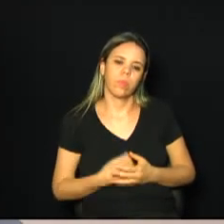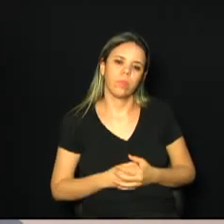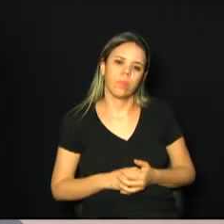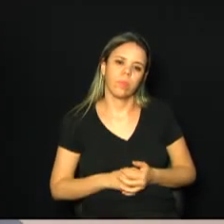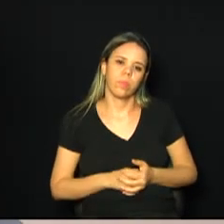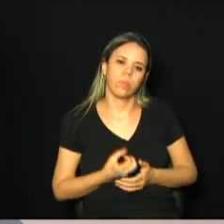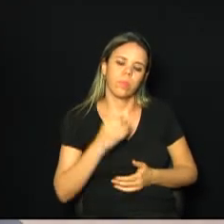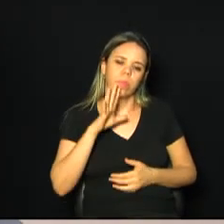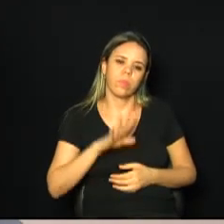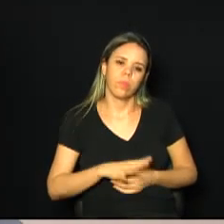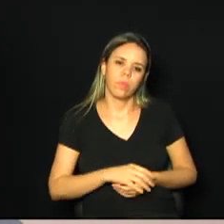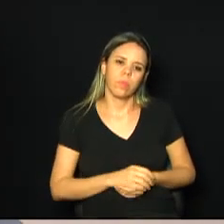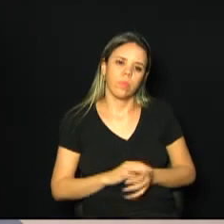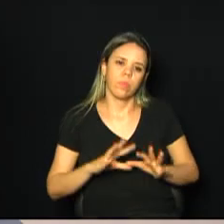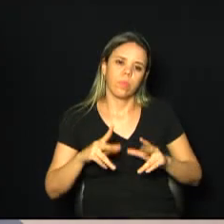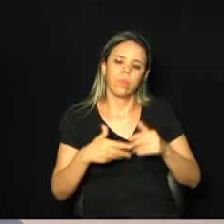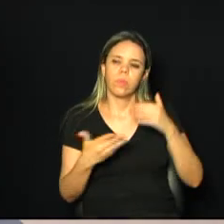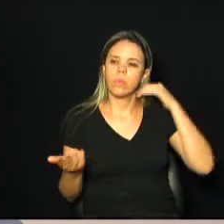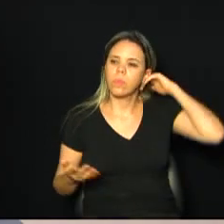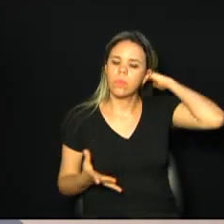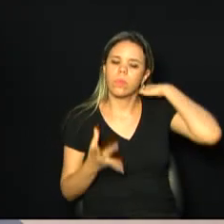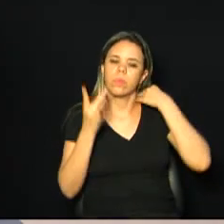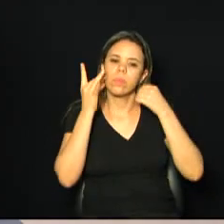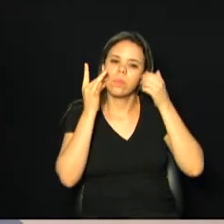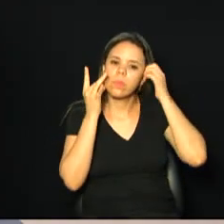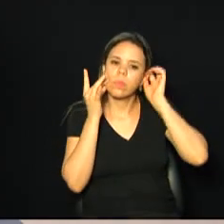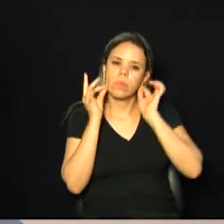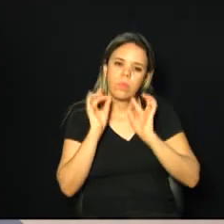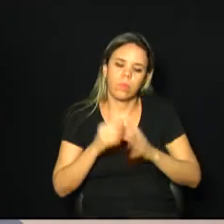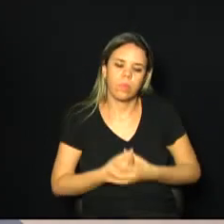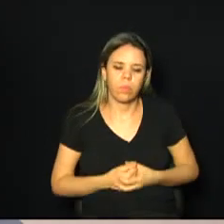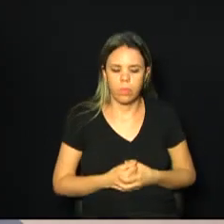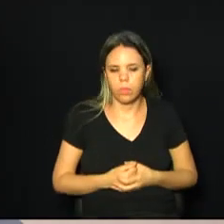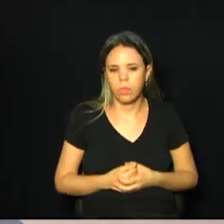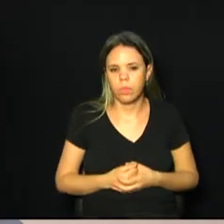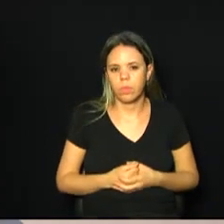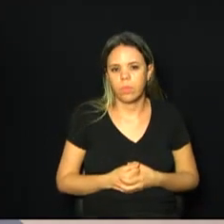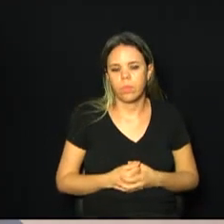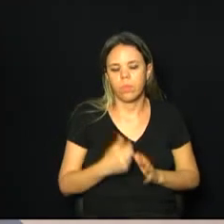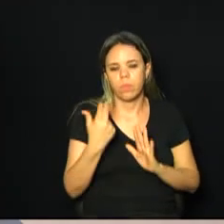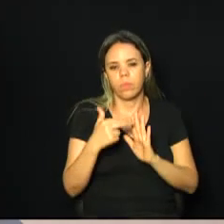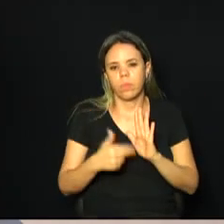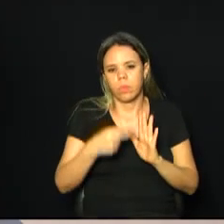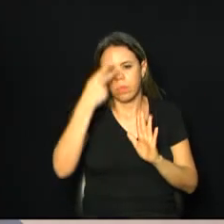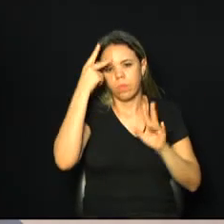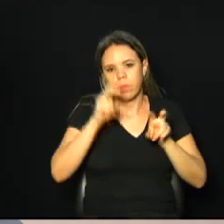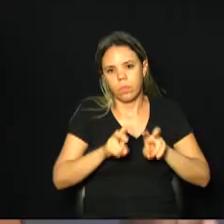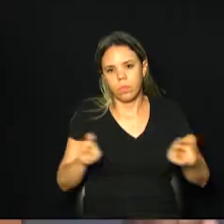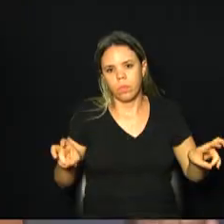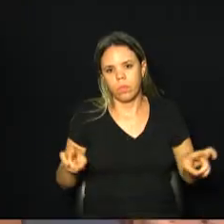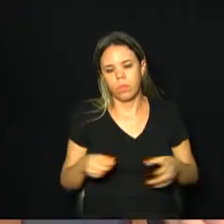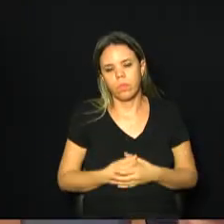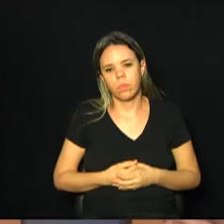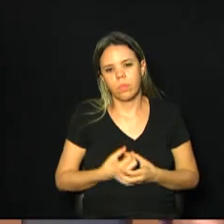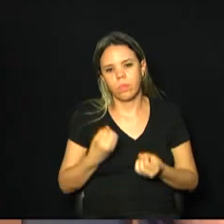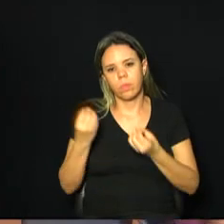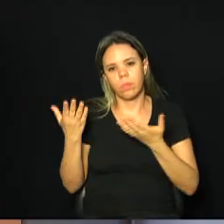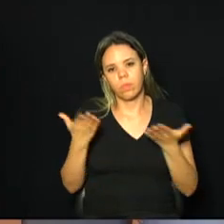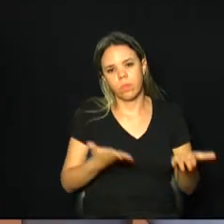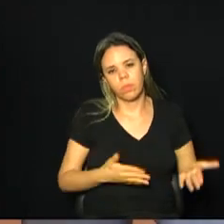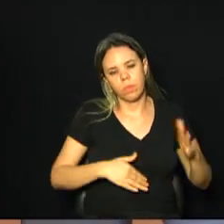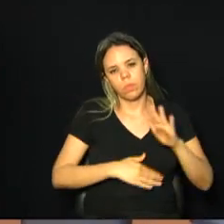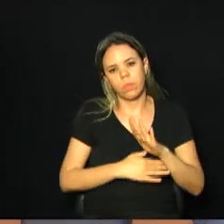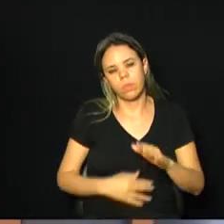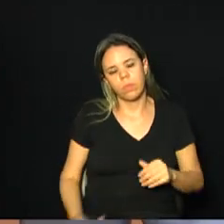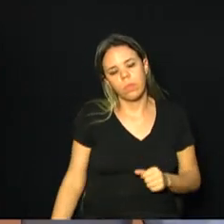Boa tarde a todos aqui presentes. Adriana, ao Leandro, ao Regis, e sejam bem-vindos nessa casa,